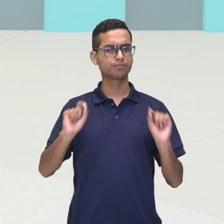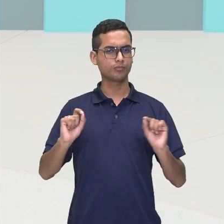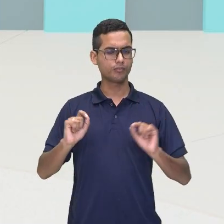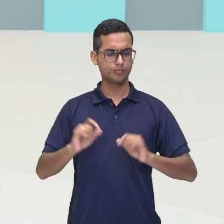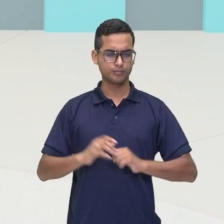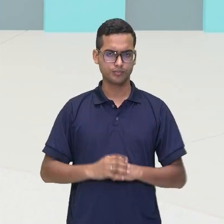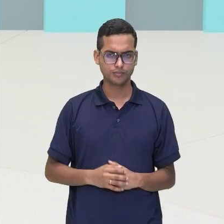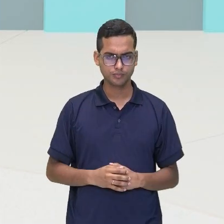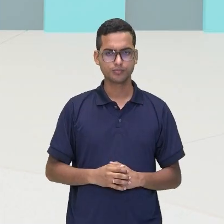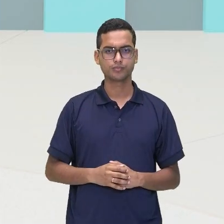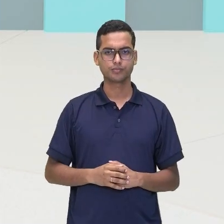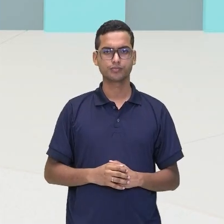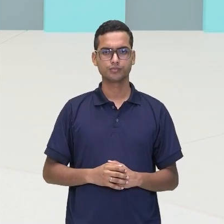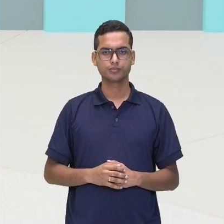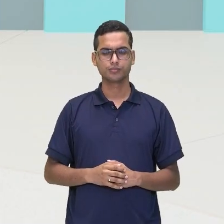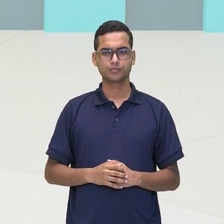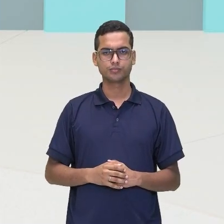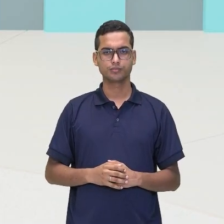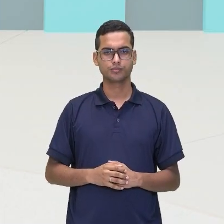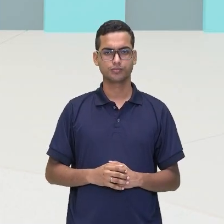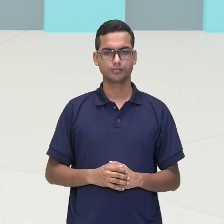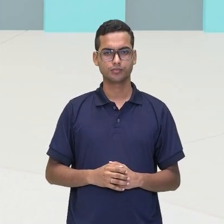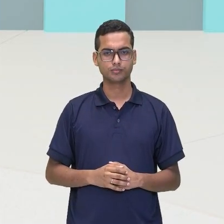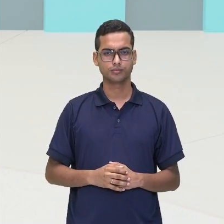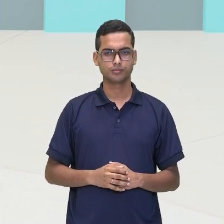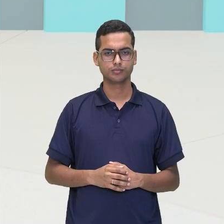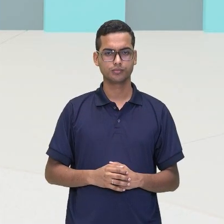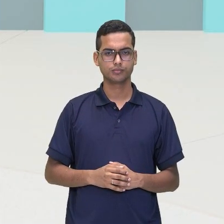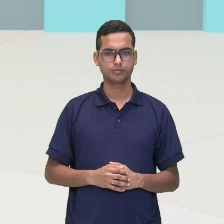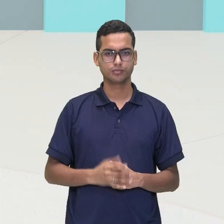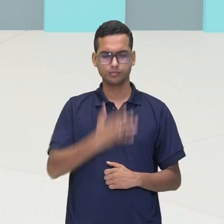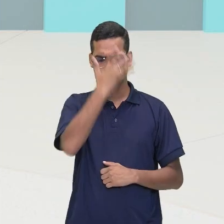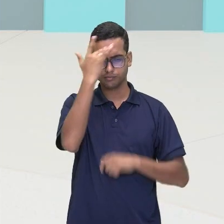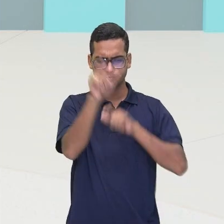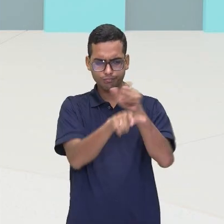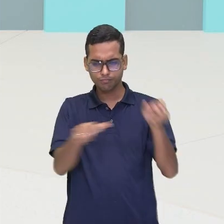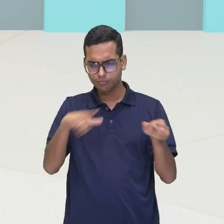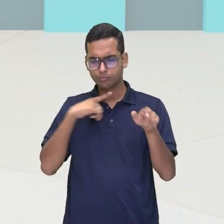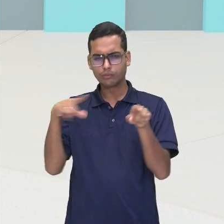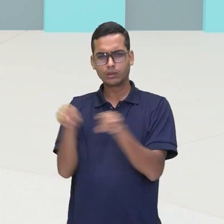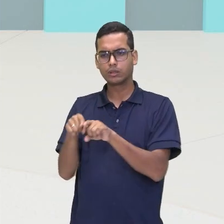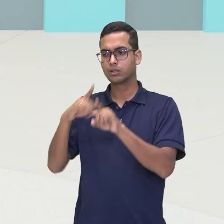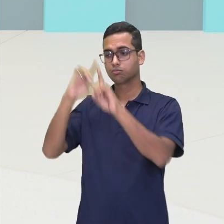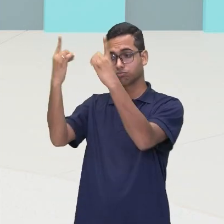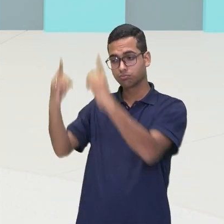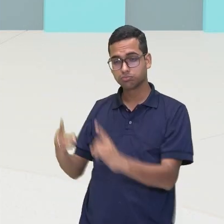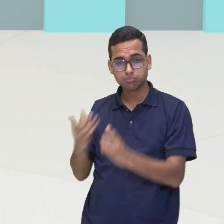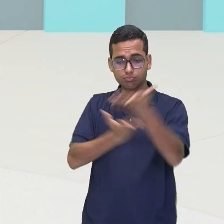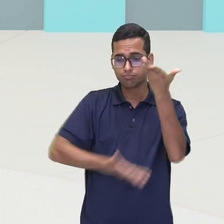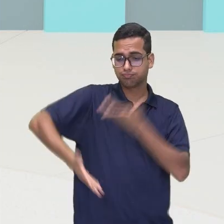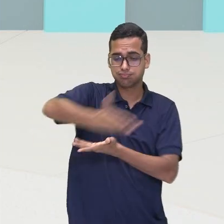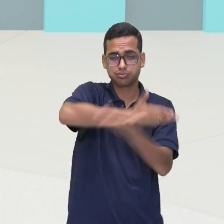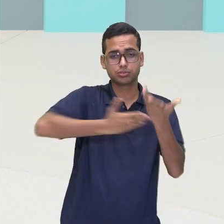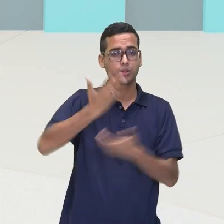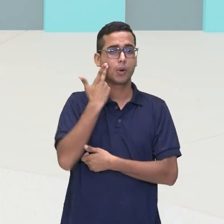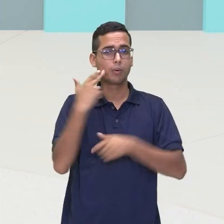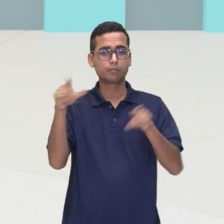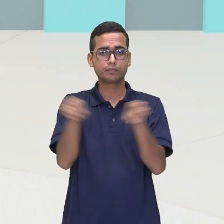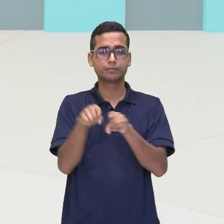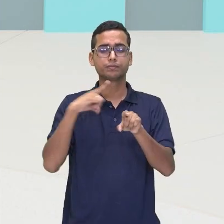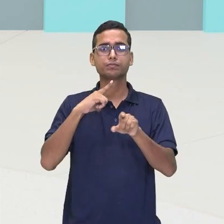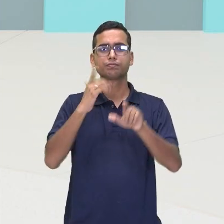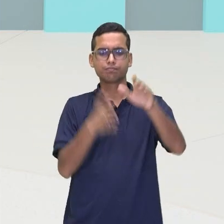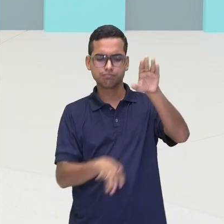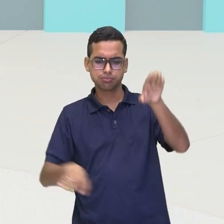essa relação sem estreitamentos e trazendo aqui o que a gente chama de